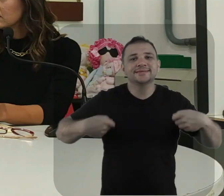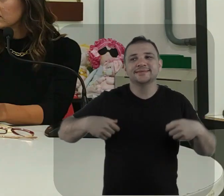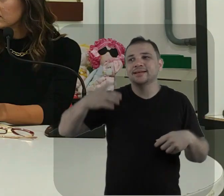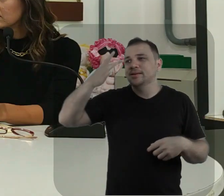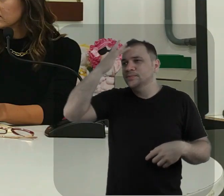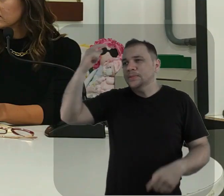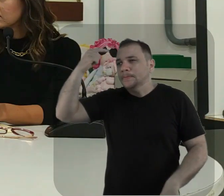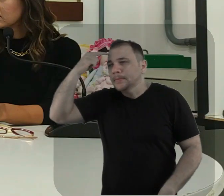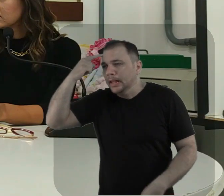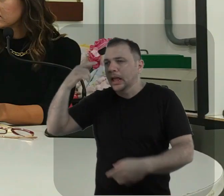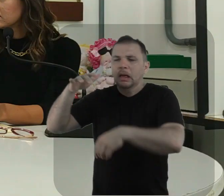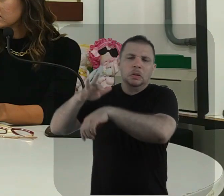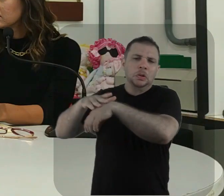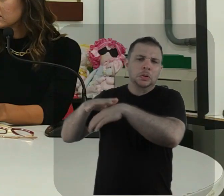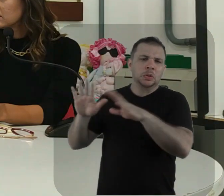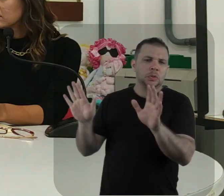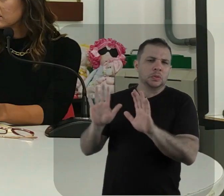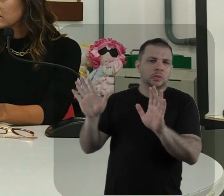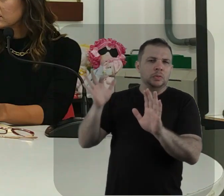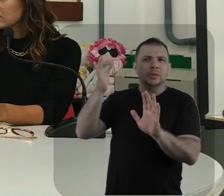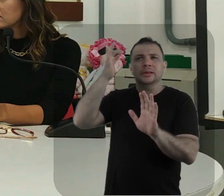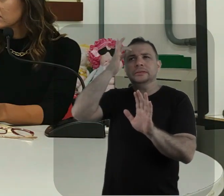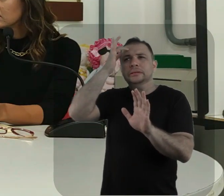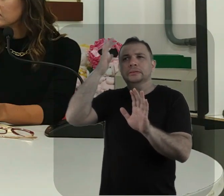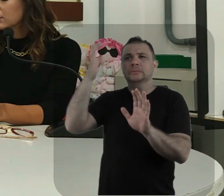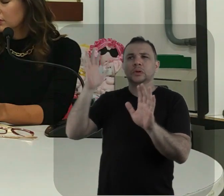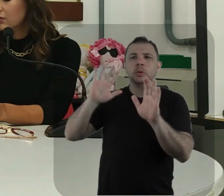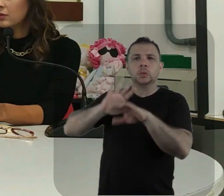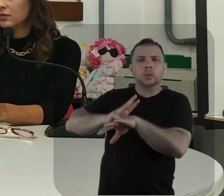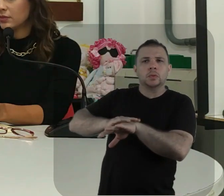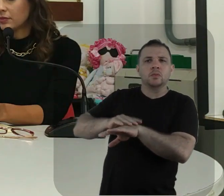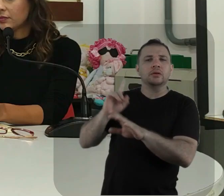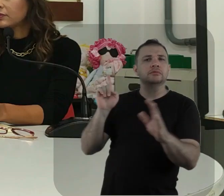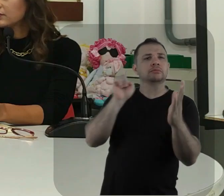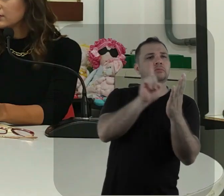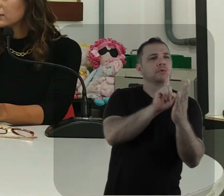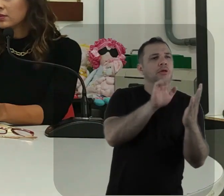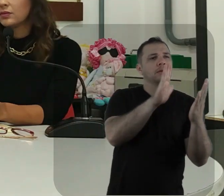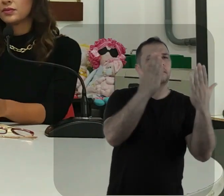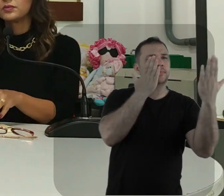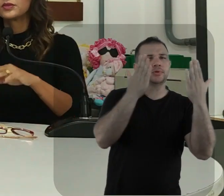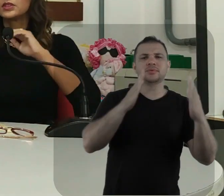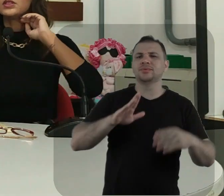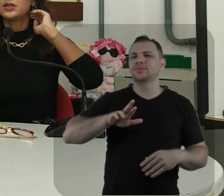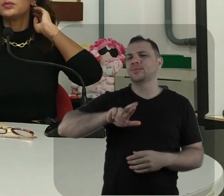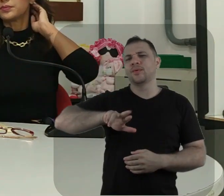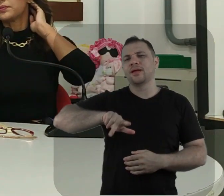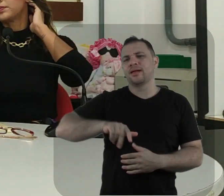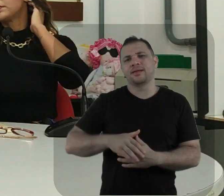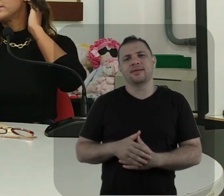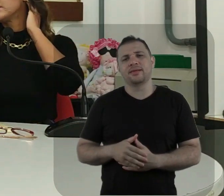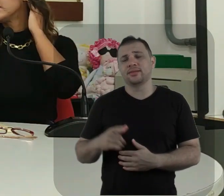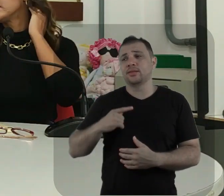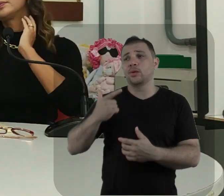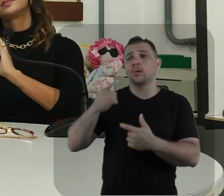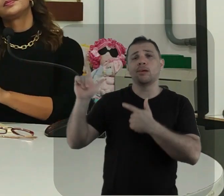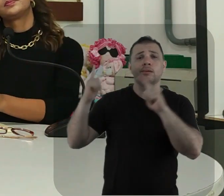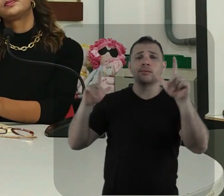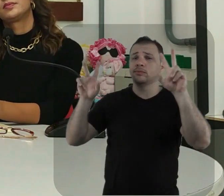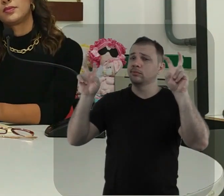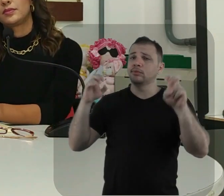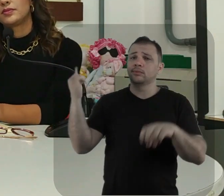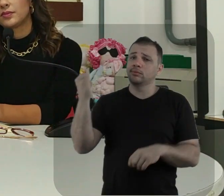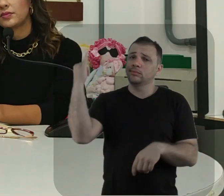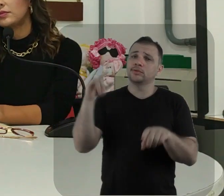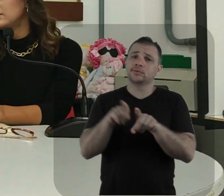né, se precisa desconstruir isso, porque às vezes são outras questões existenciais, eu penso que é importante ressaltar também isso, né? Então, muitas